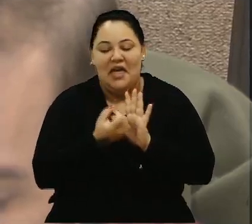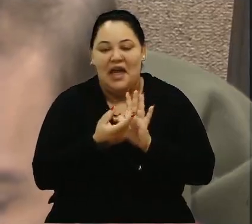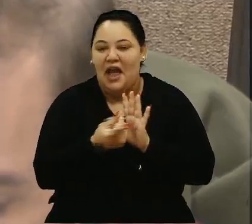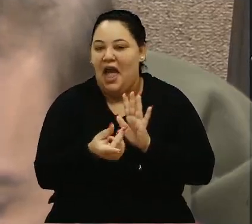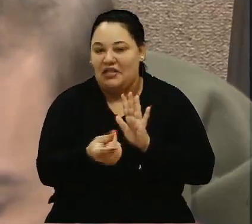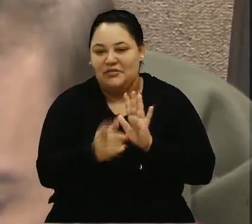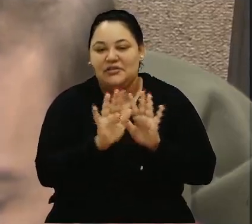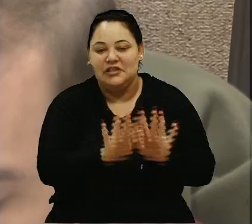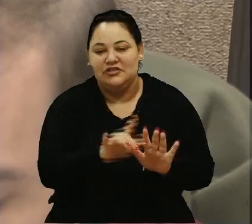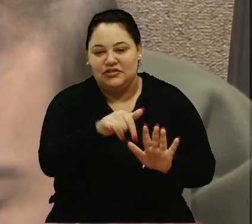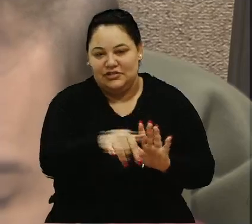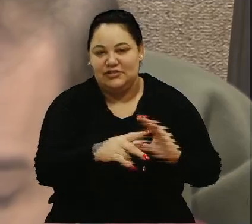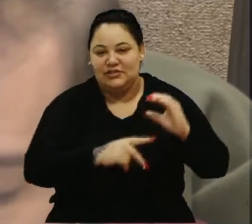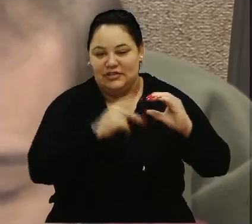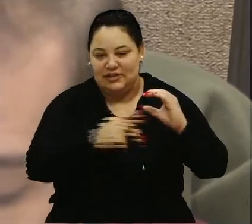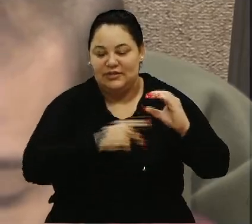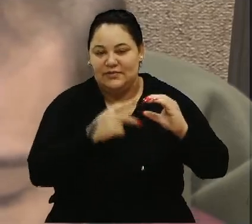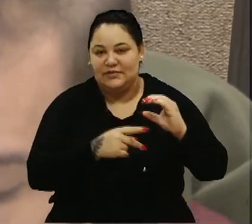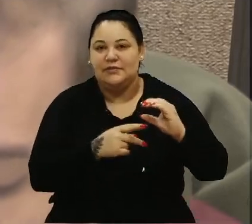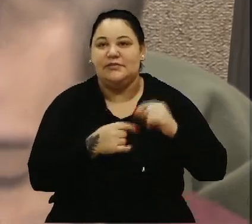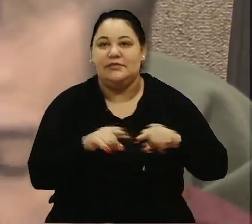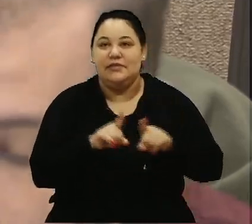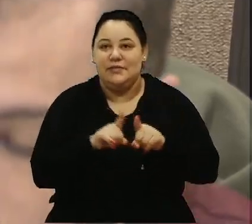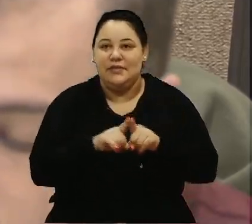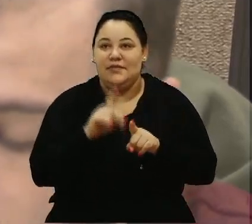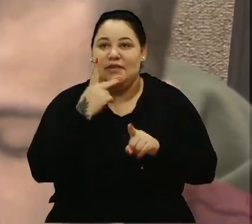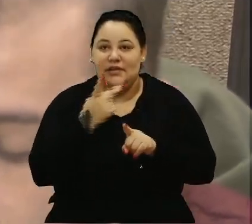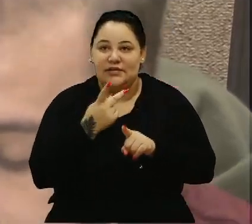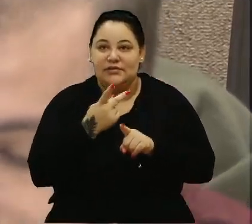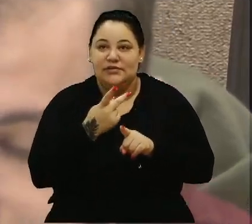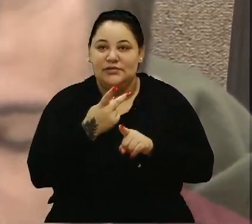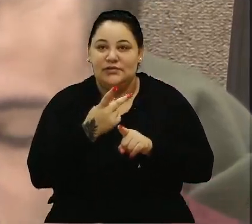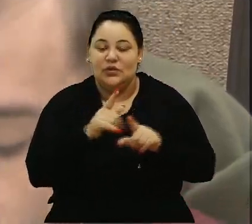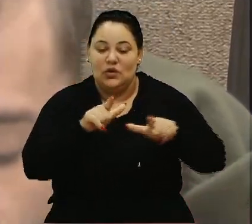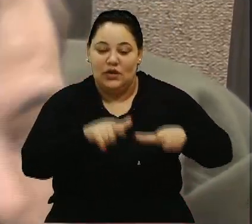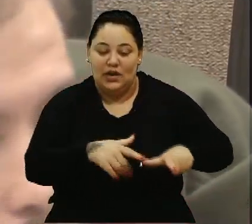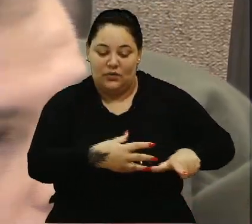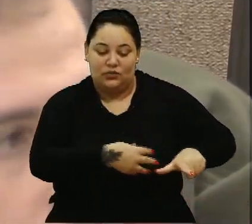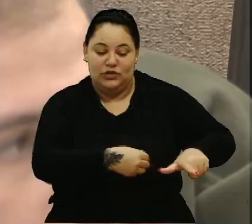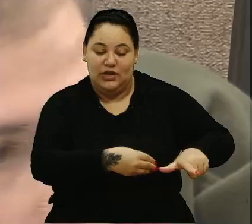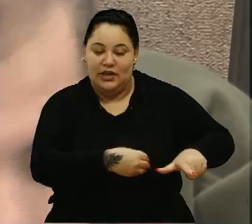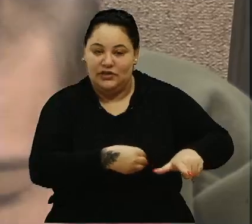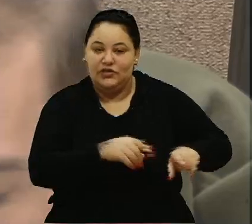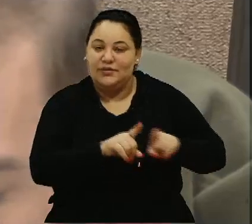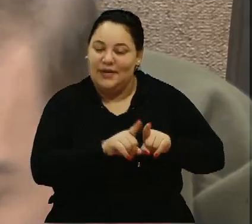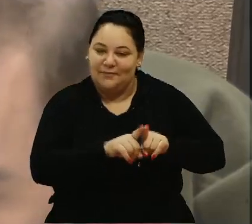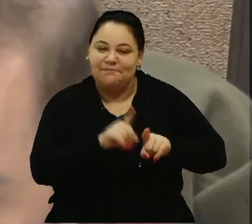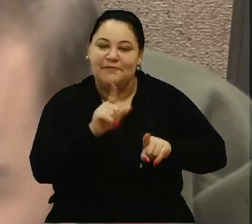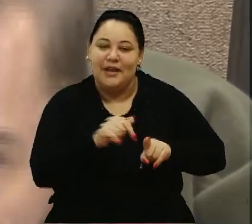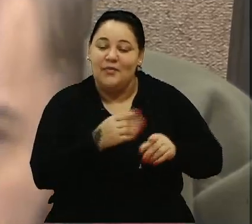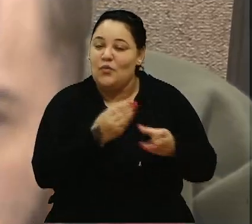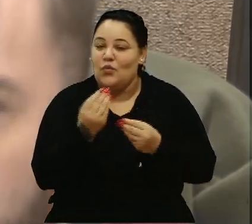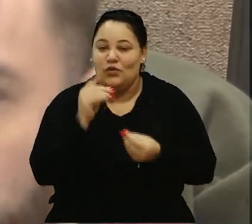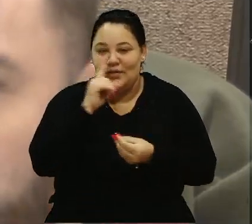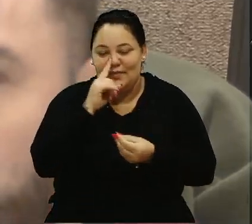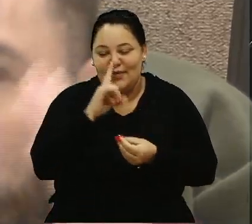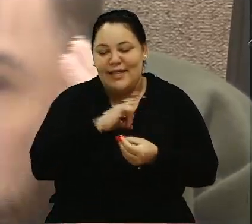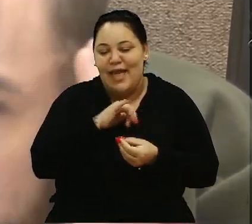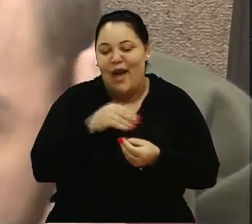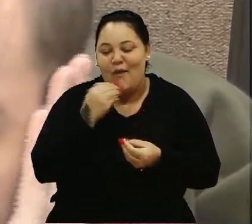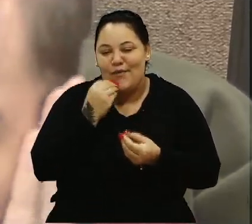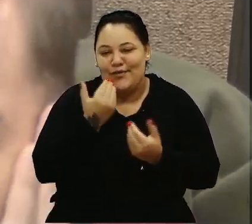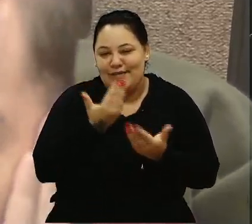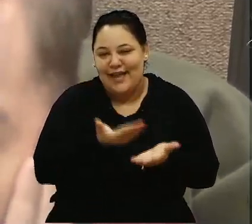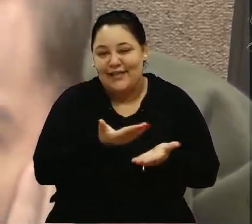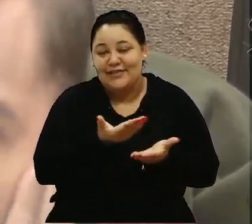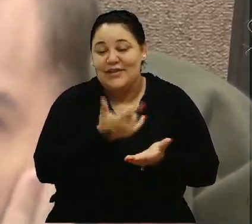nessa casa a situação do banco de leite, que é tão importante aí para tantas mães que não têm essa possibilidade e